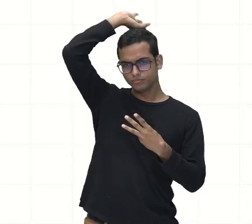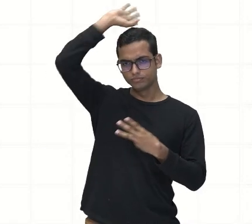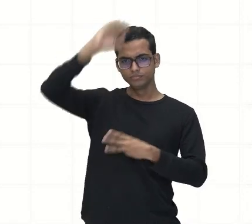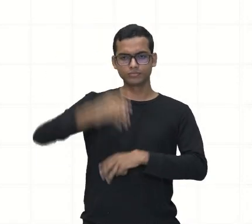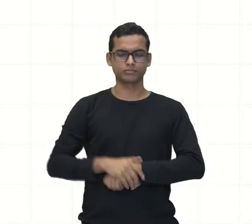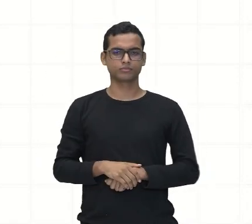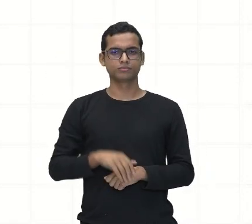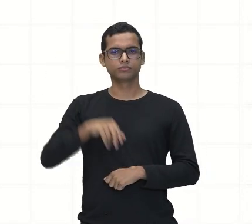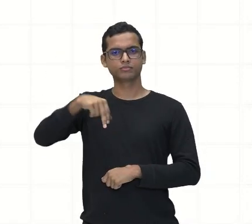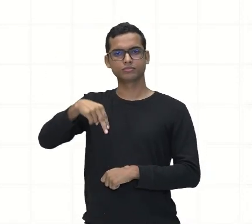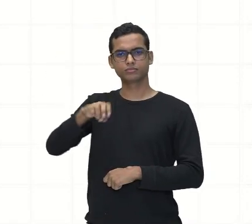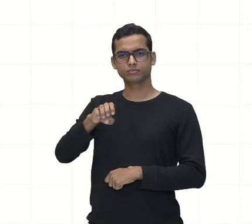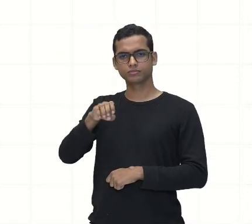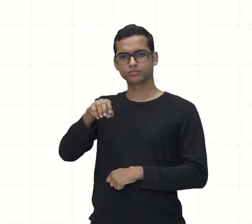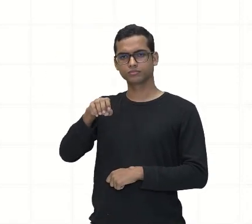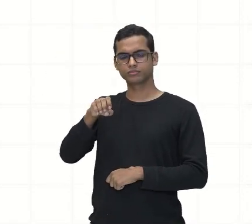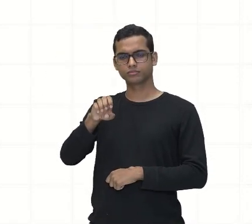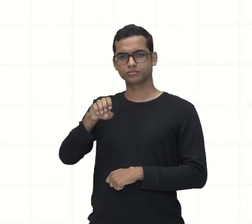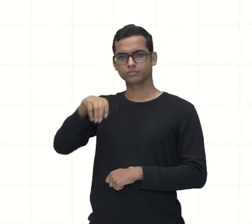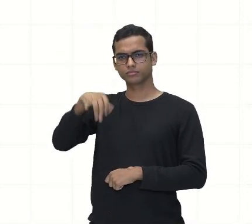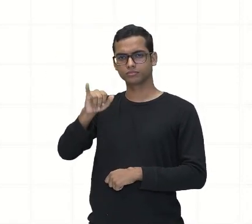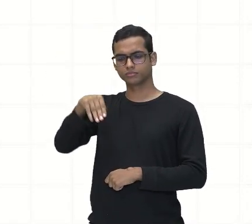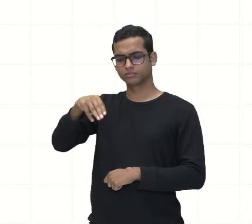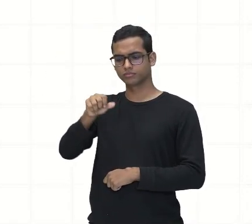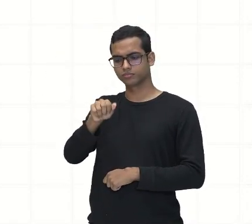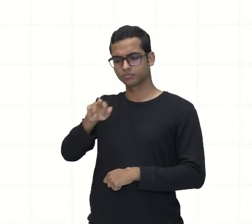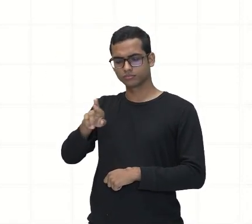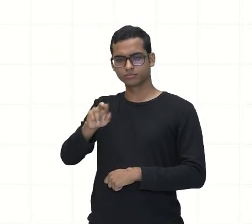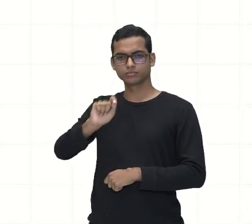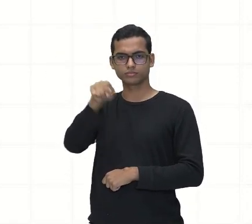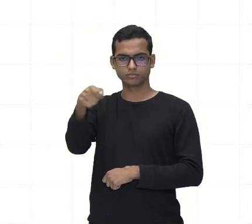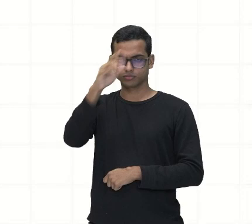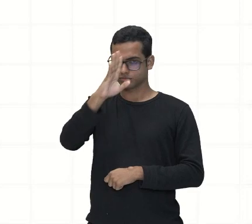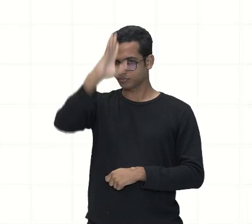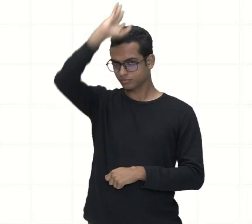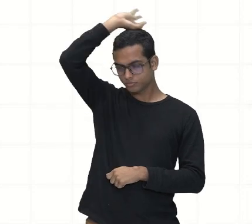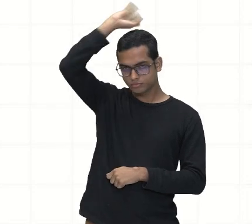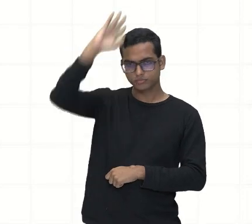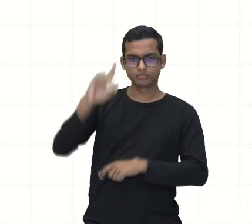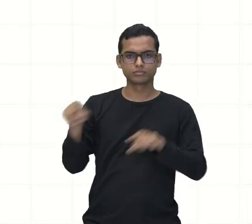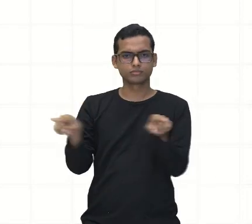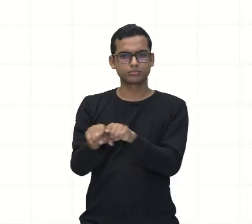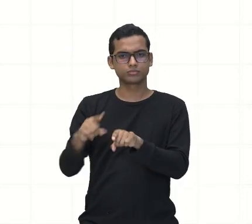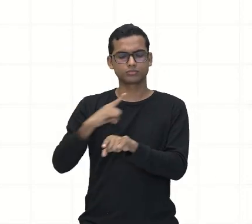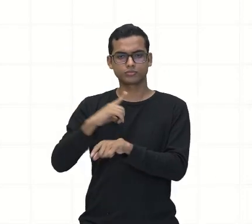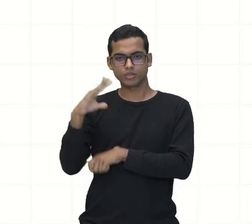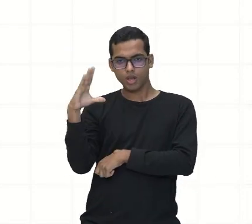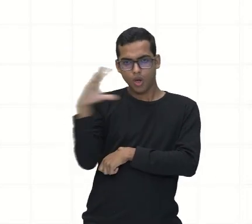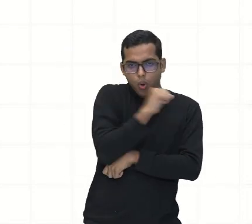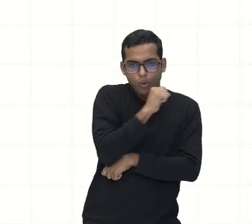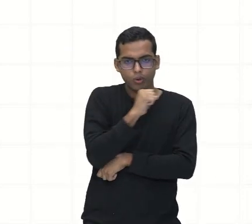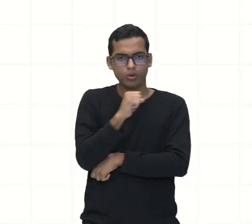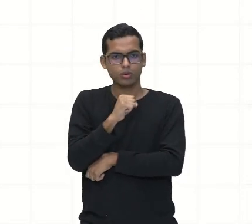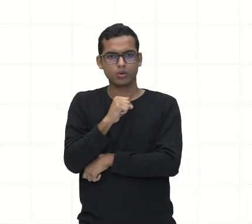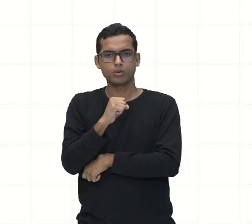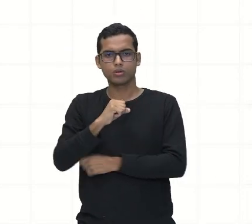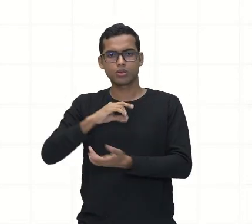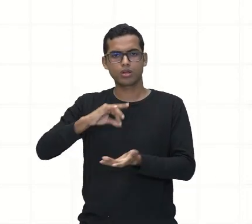a agilidade dele, ela chega a 94%. Tudo bem? Essa é a